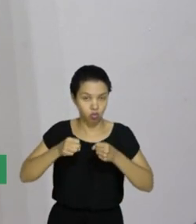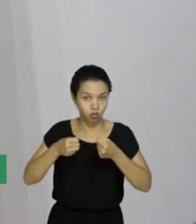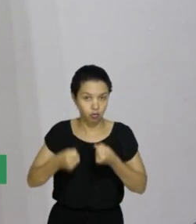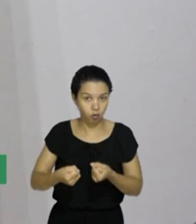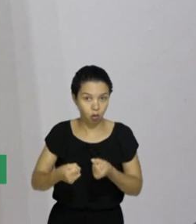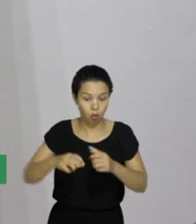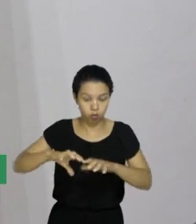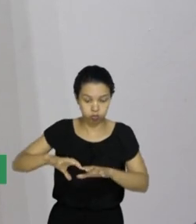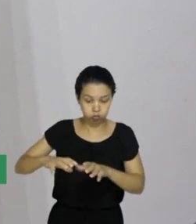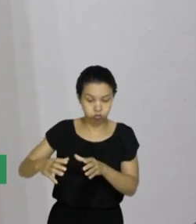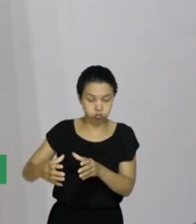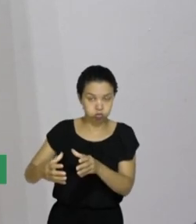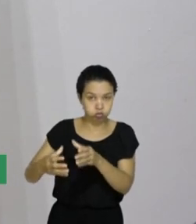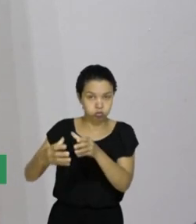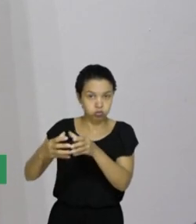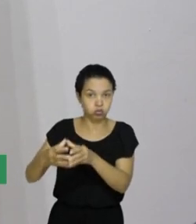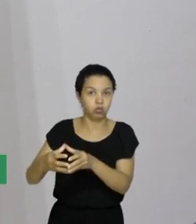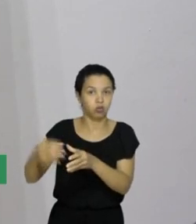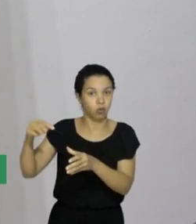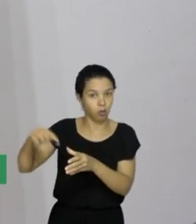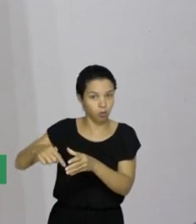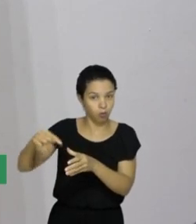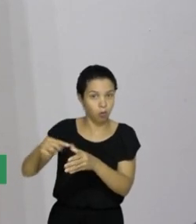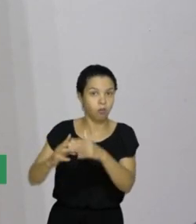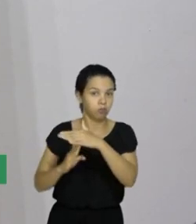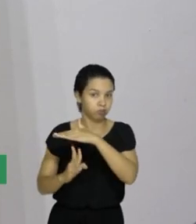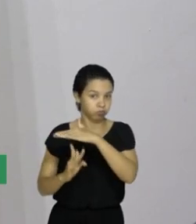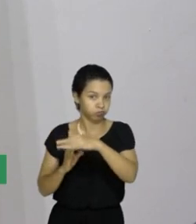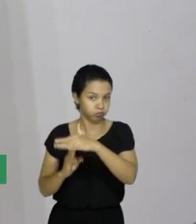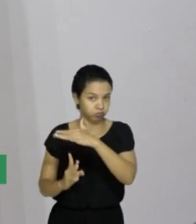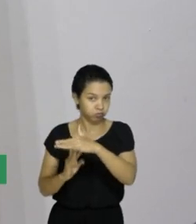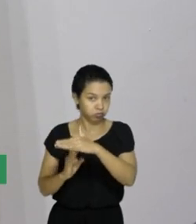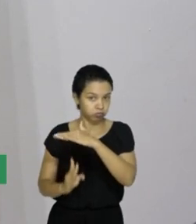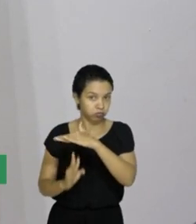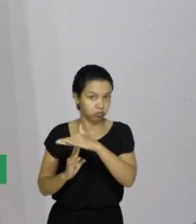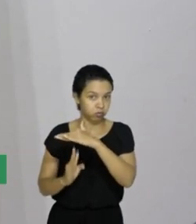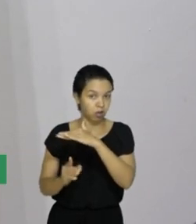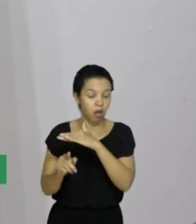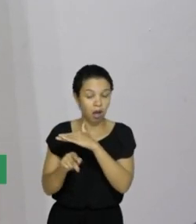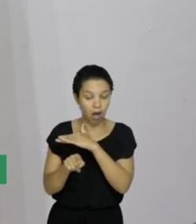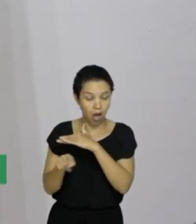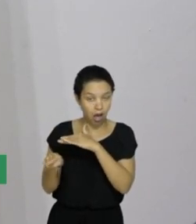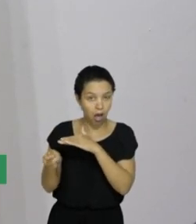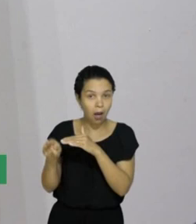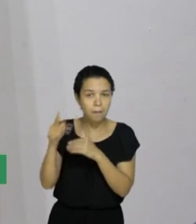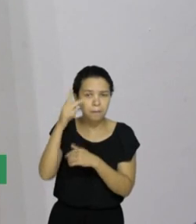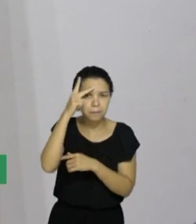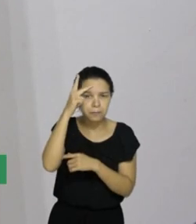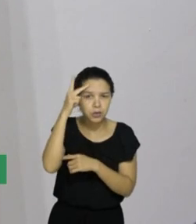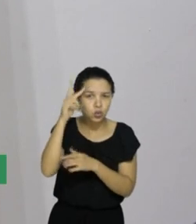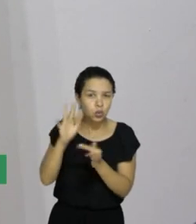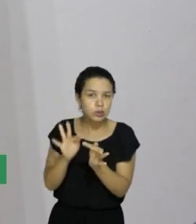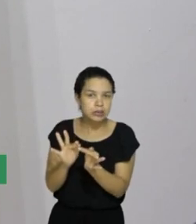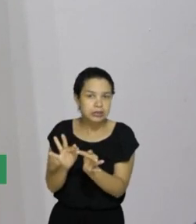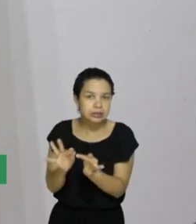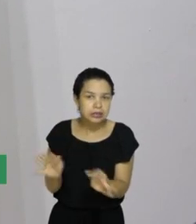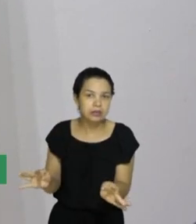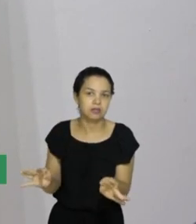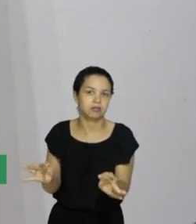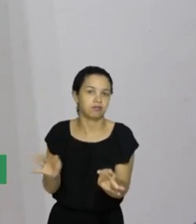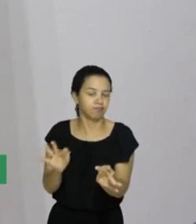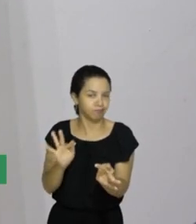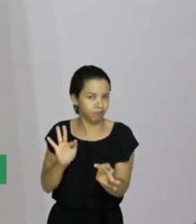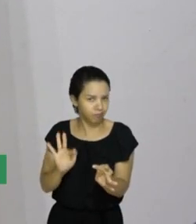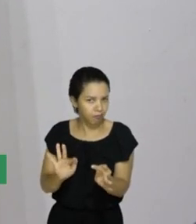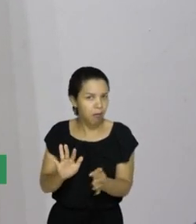dos Colonos foram eles pessoas simples mas comprometidas com a comunidade